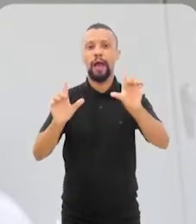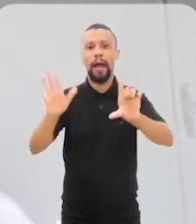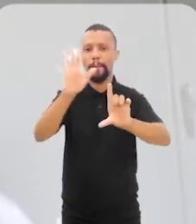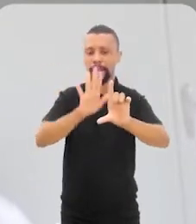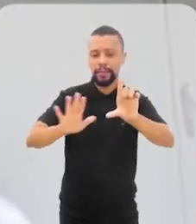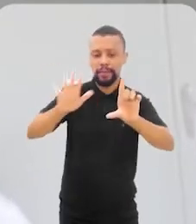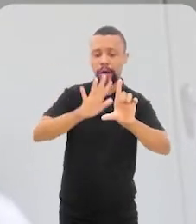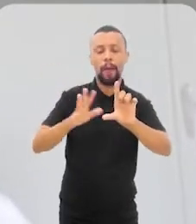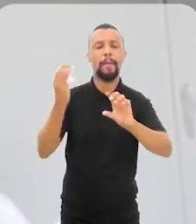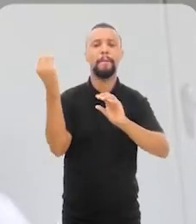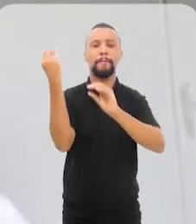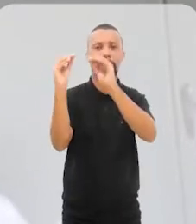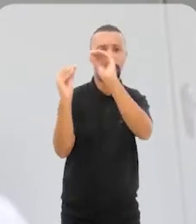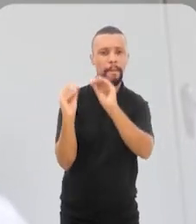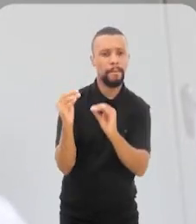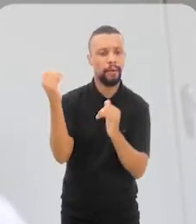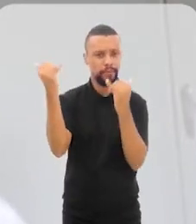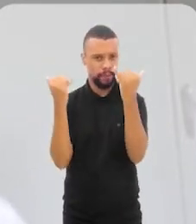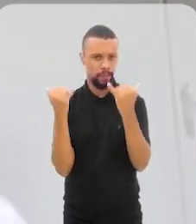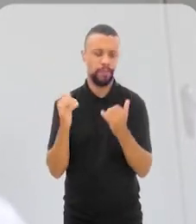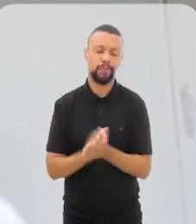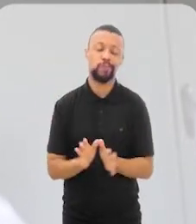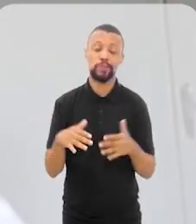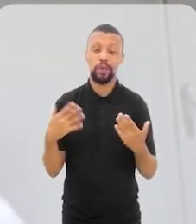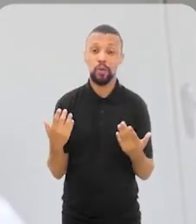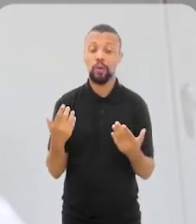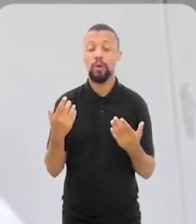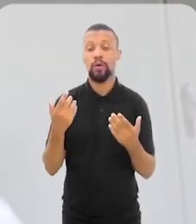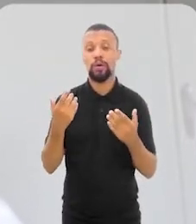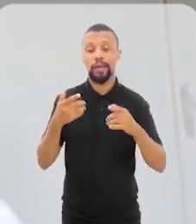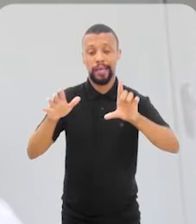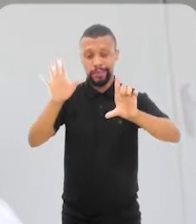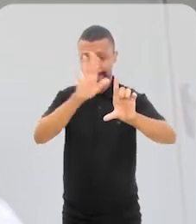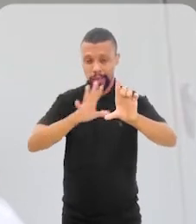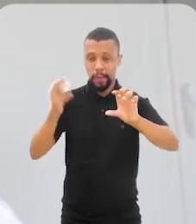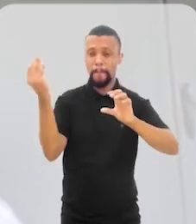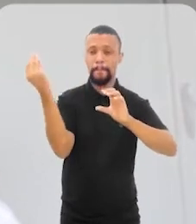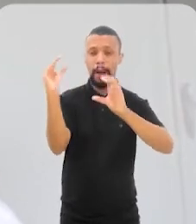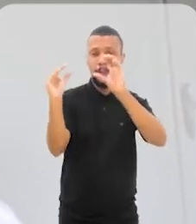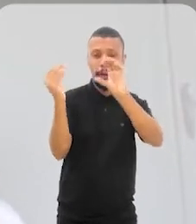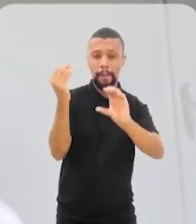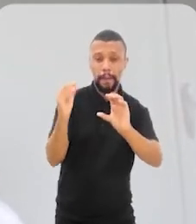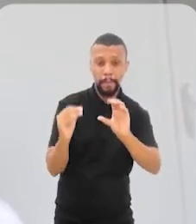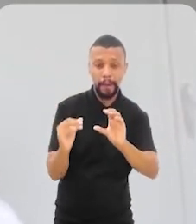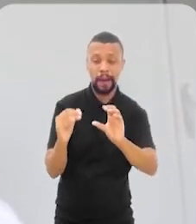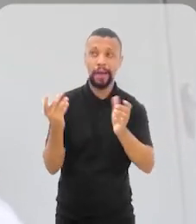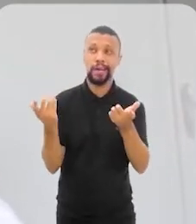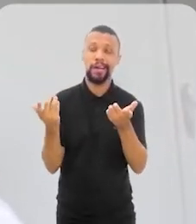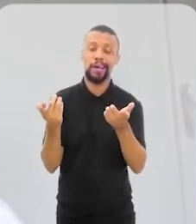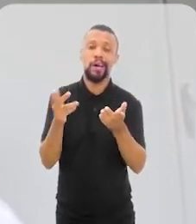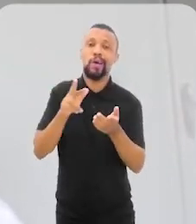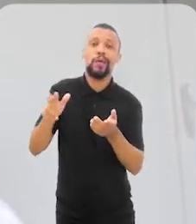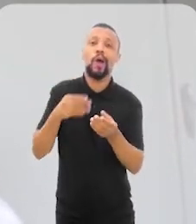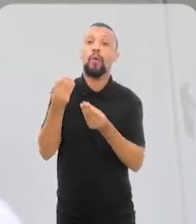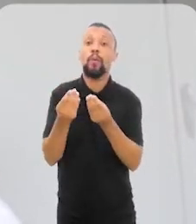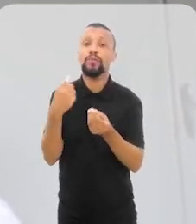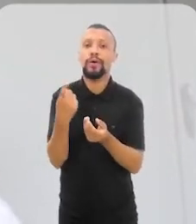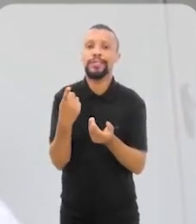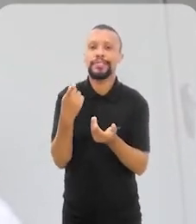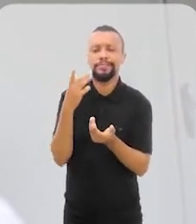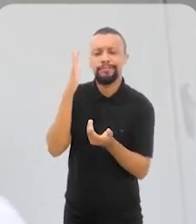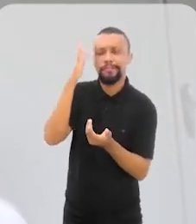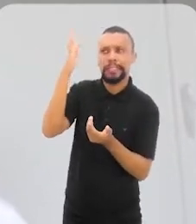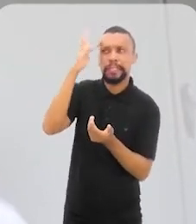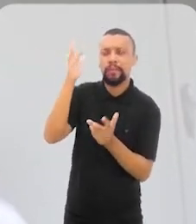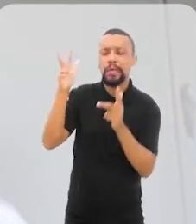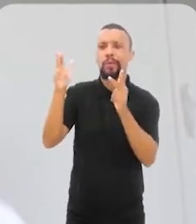não acontece da forma como nós gostaríamos, a gente precisa fazer campanhas, né, para que esses atores